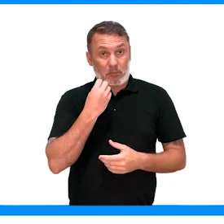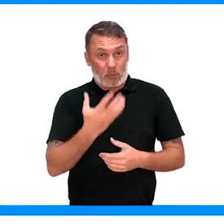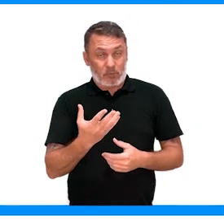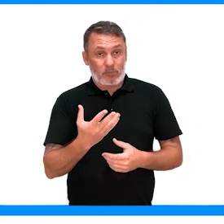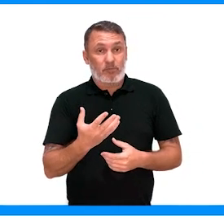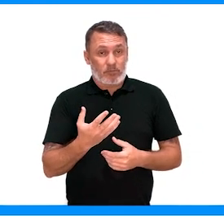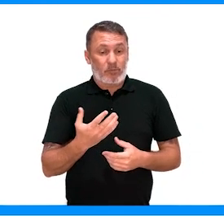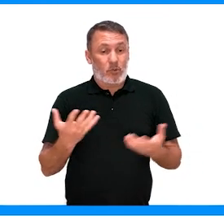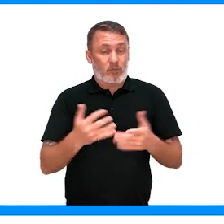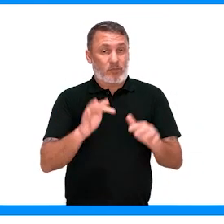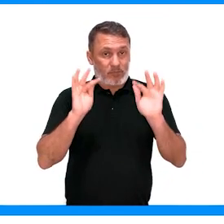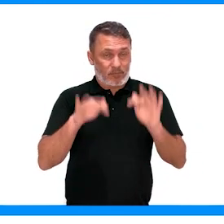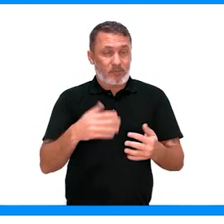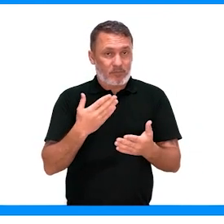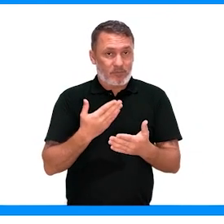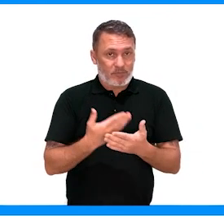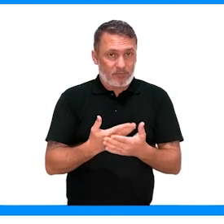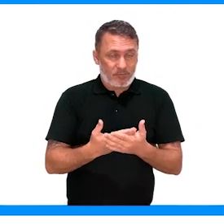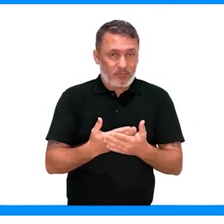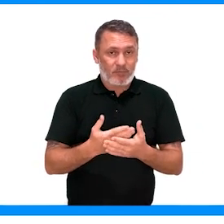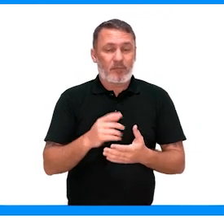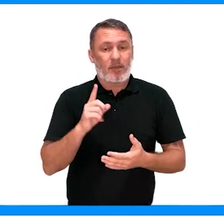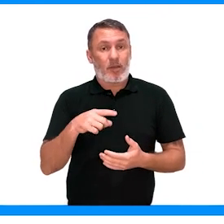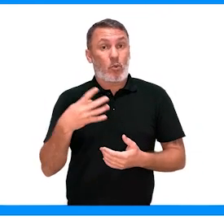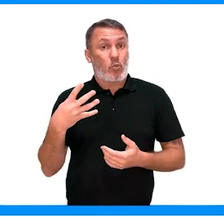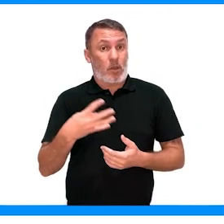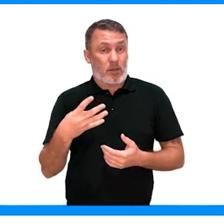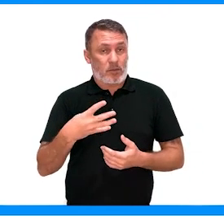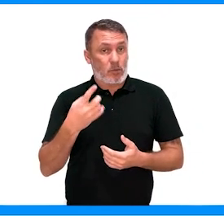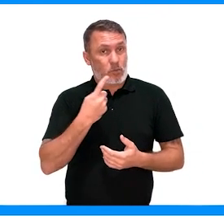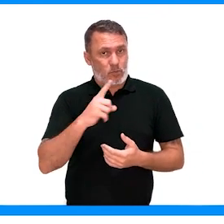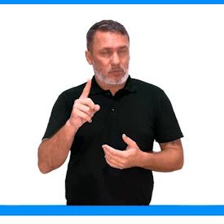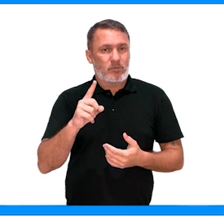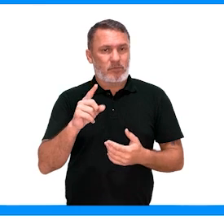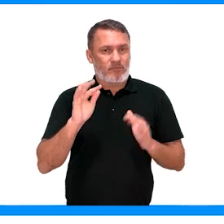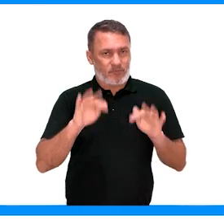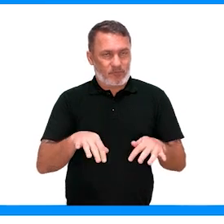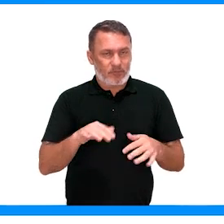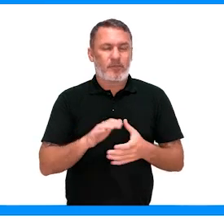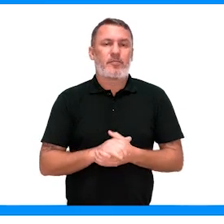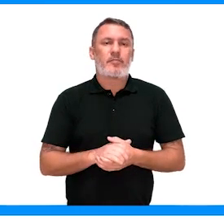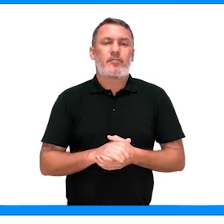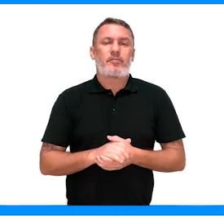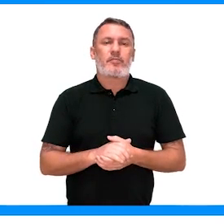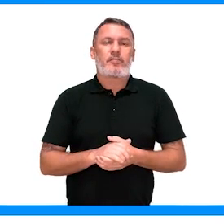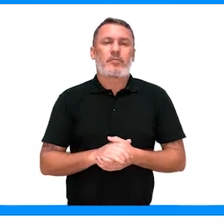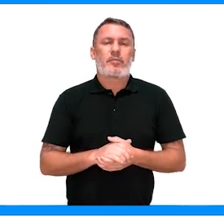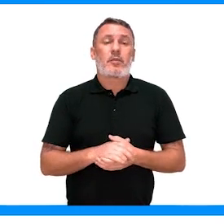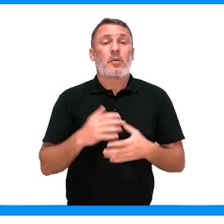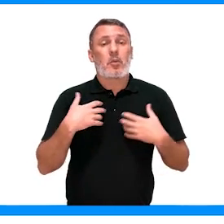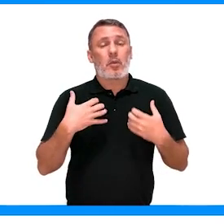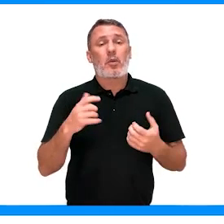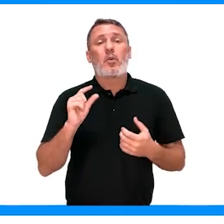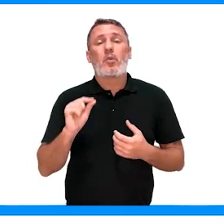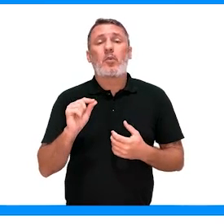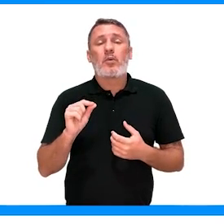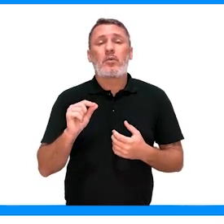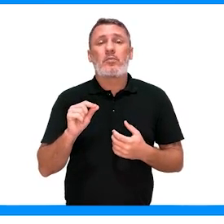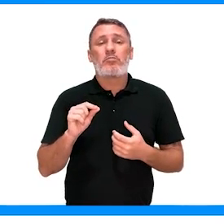bom, estamos por hoy, nuestra cuarta clase. Eu espero que